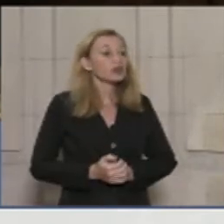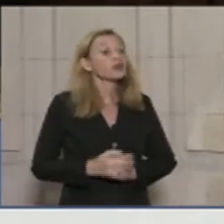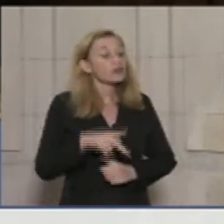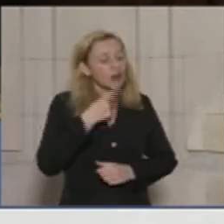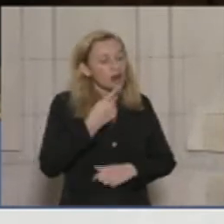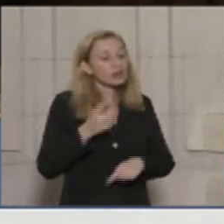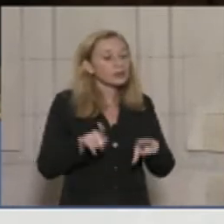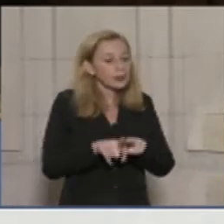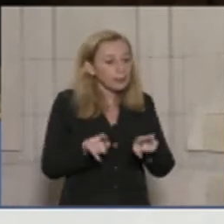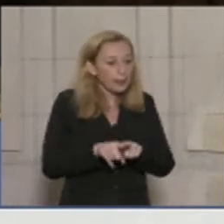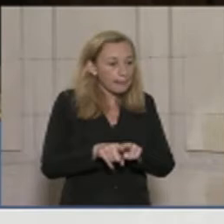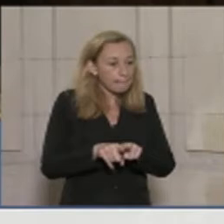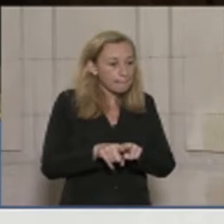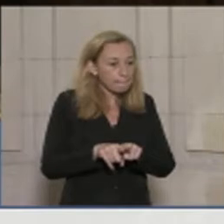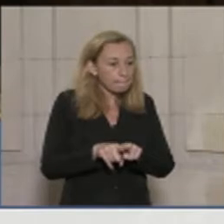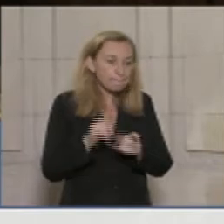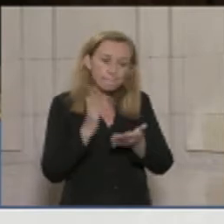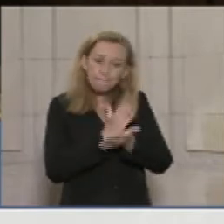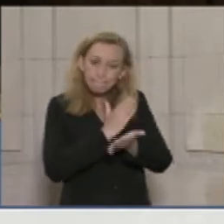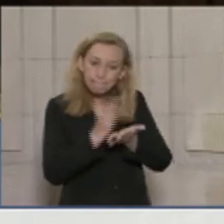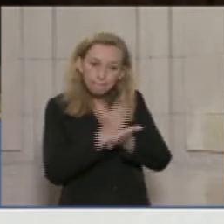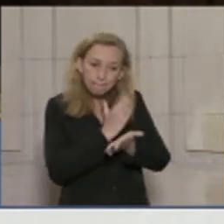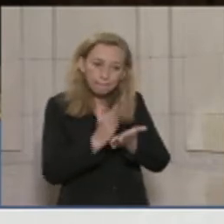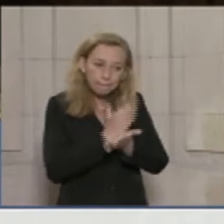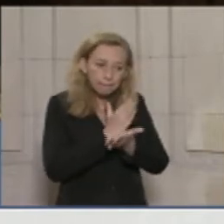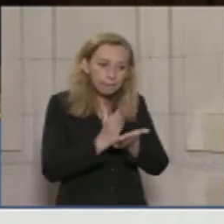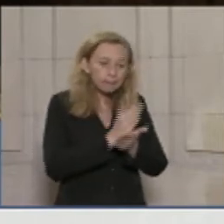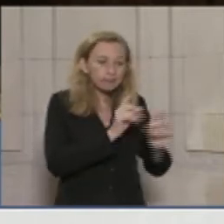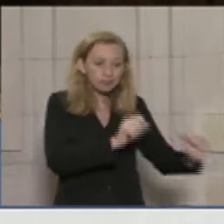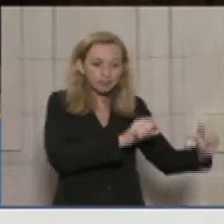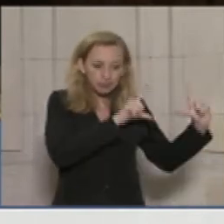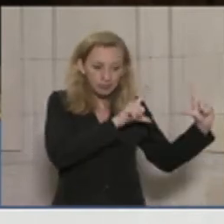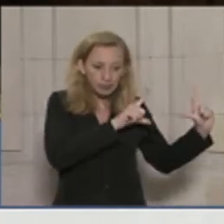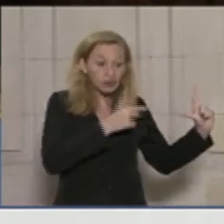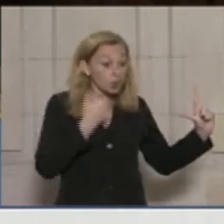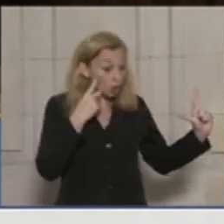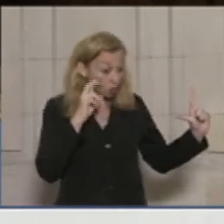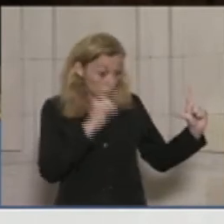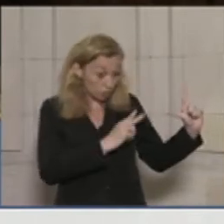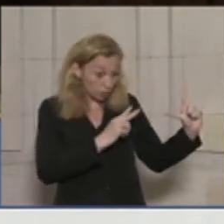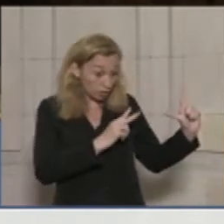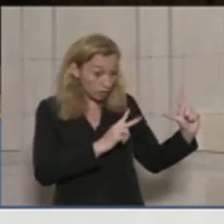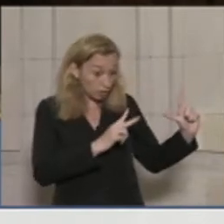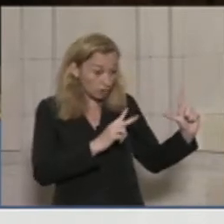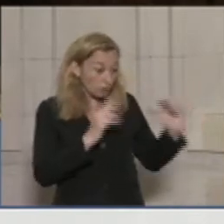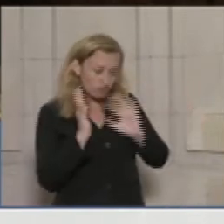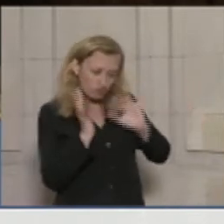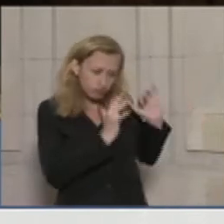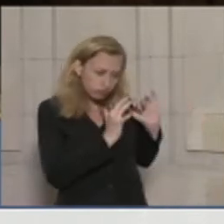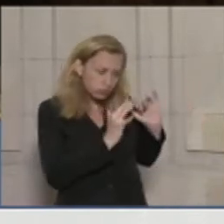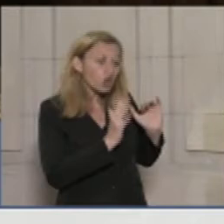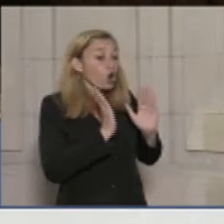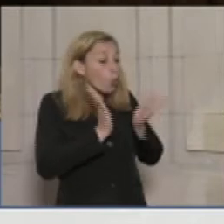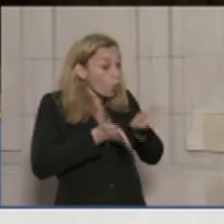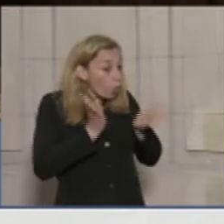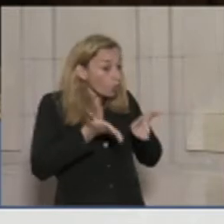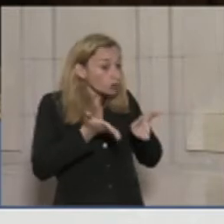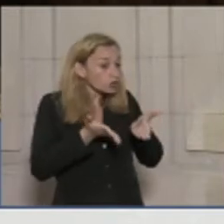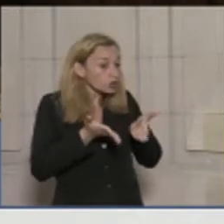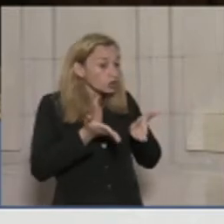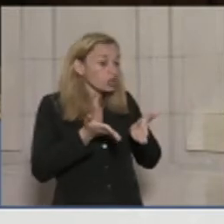citado também em alguns painéis que eu participei, e eu fiquei muito atenta a isso hoje,